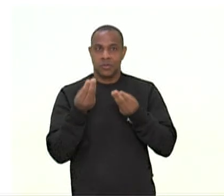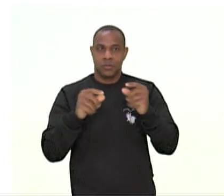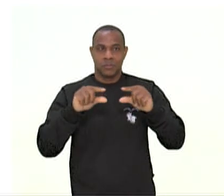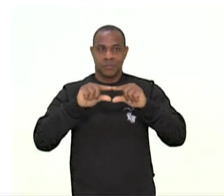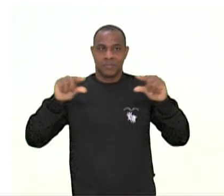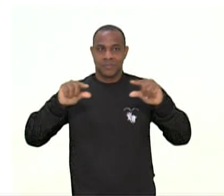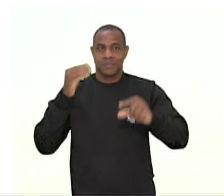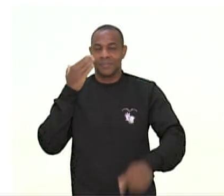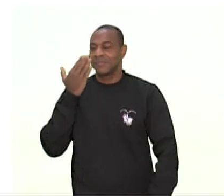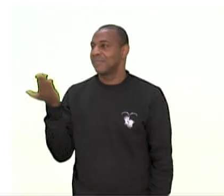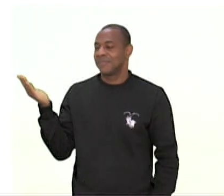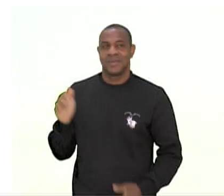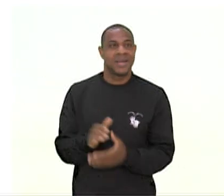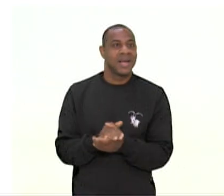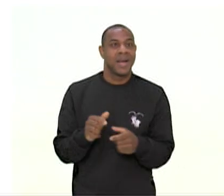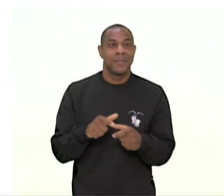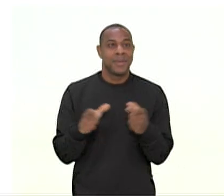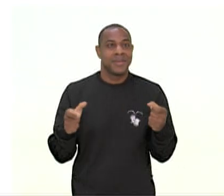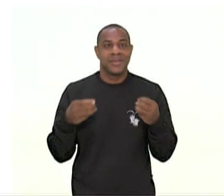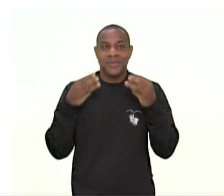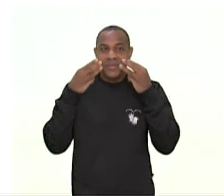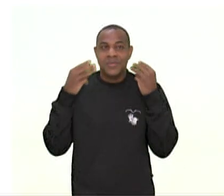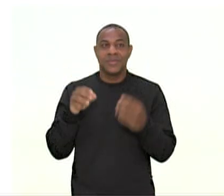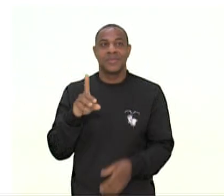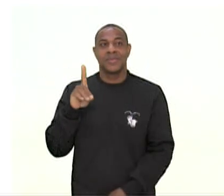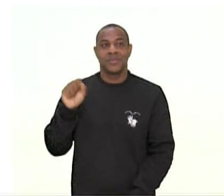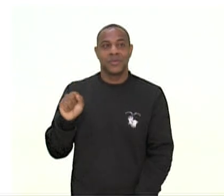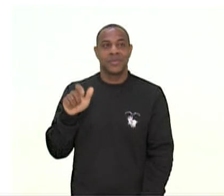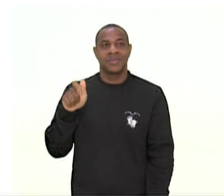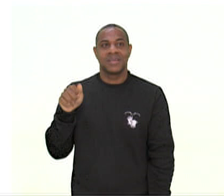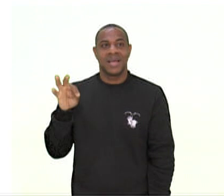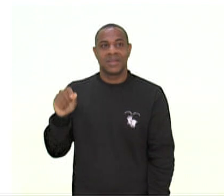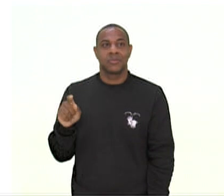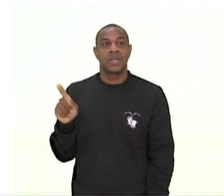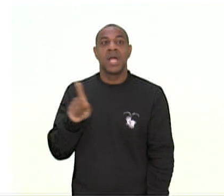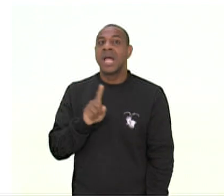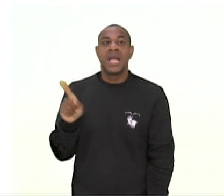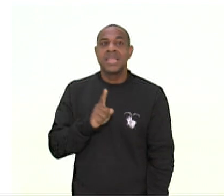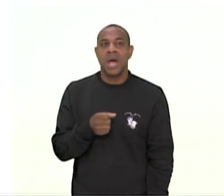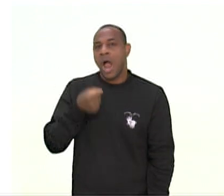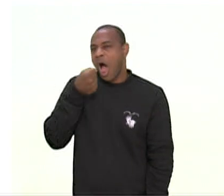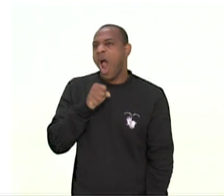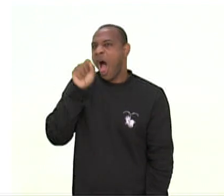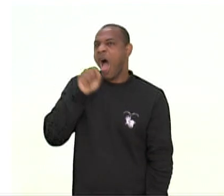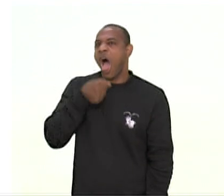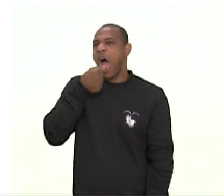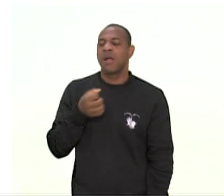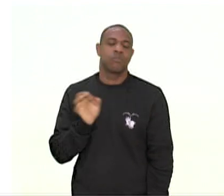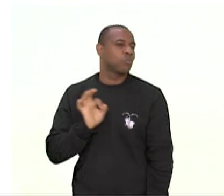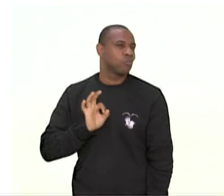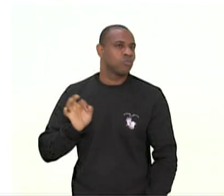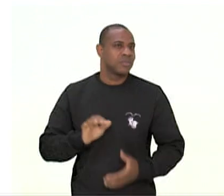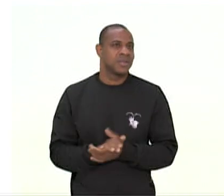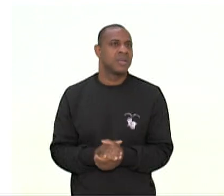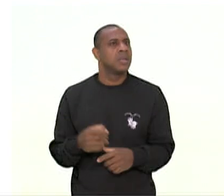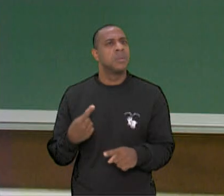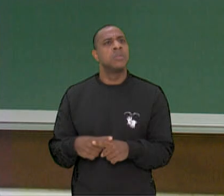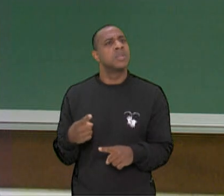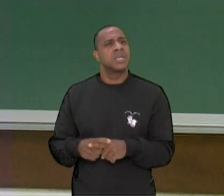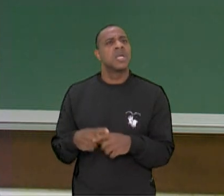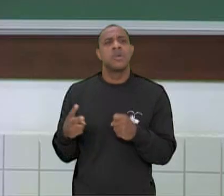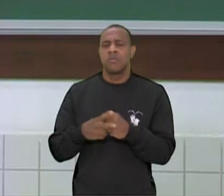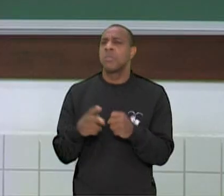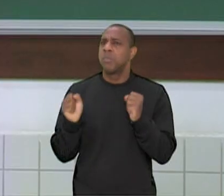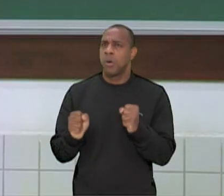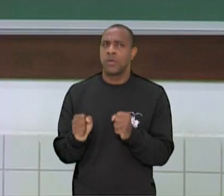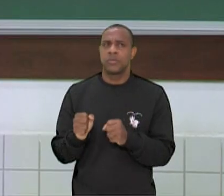mesma sentença seria: a maioria dos gatos não tomam sorvete. Ué, professora, por que o verbo pode ir para o plural? Pelo